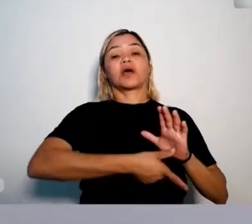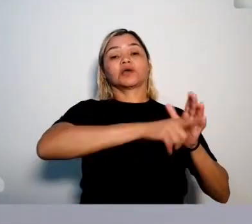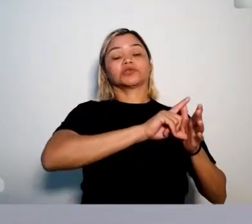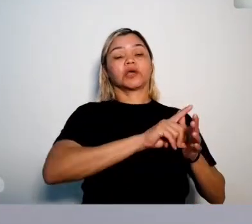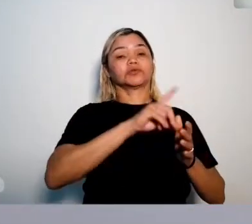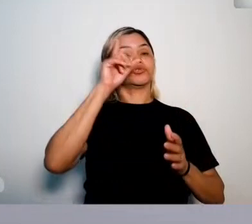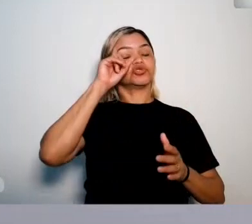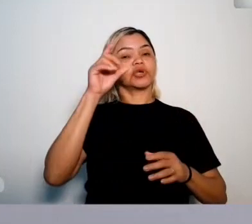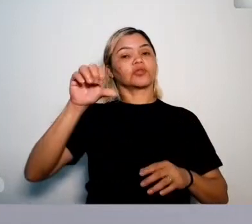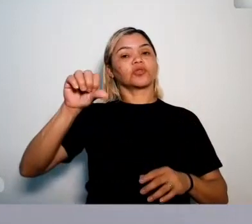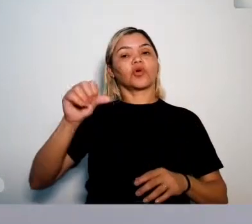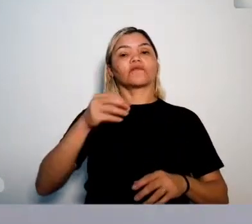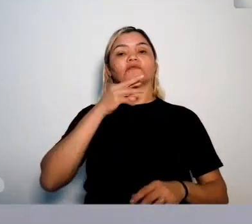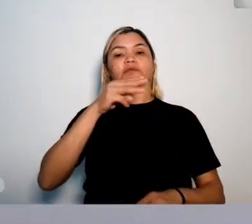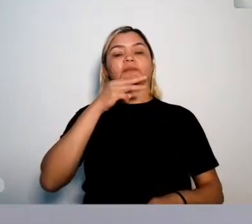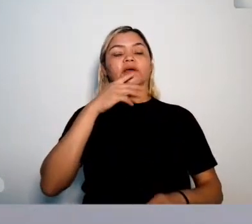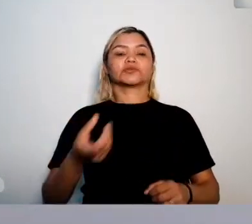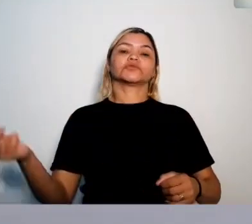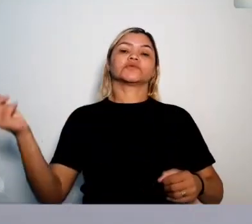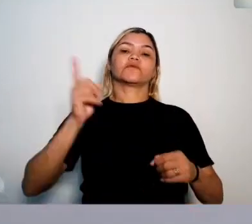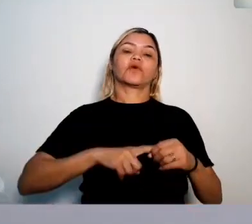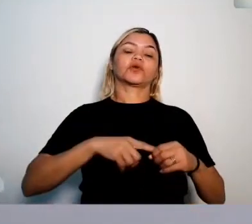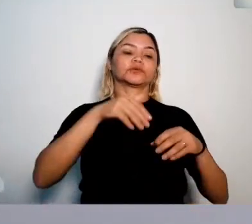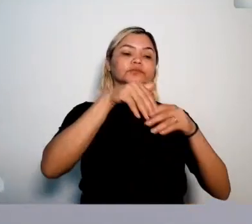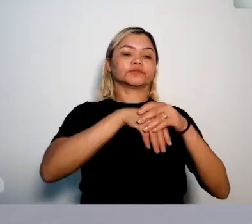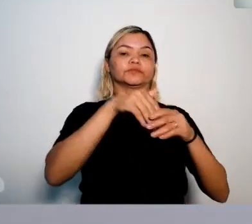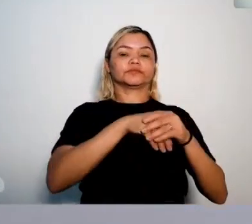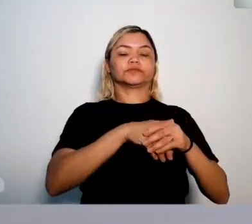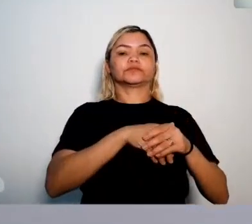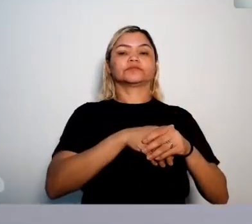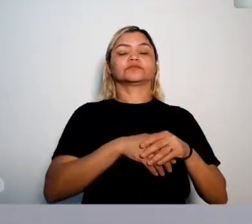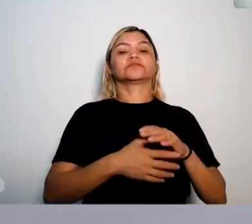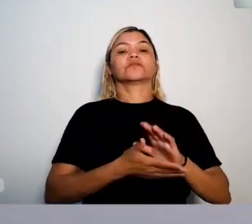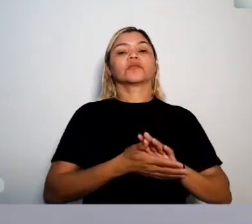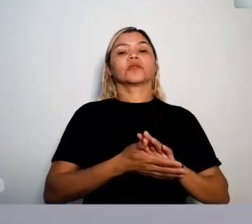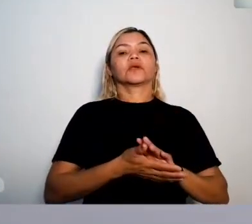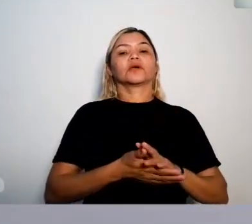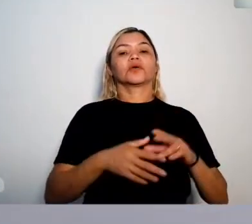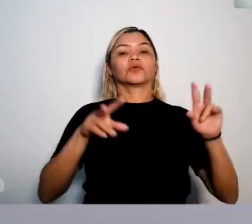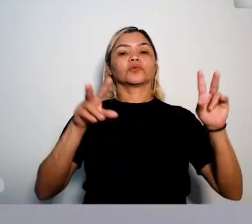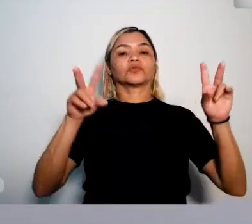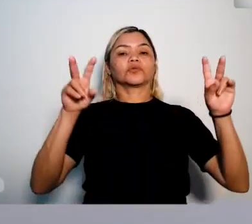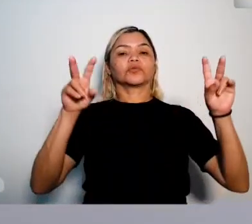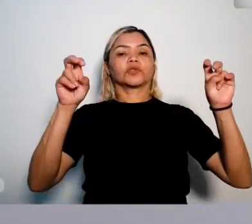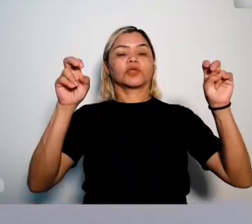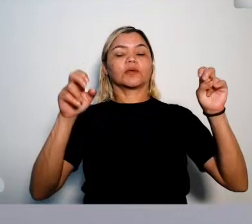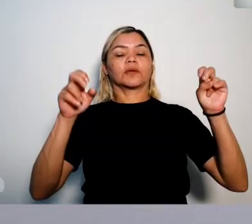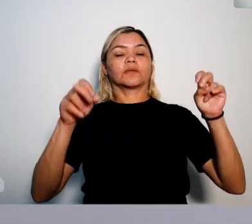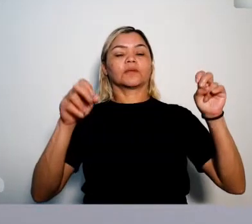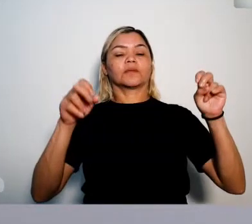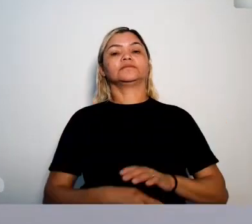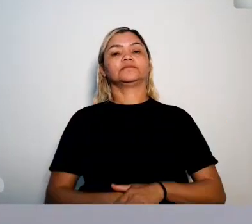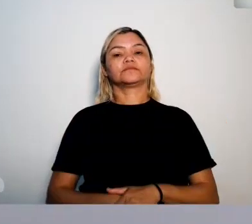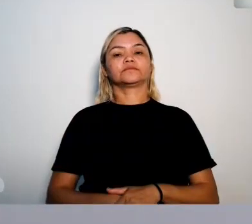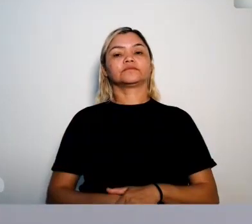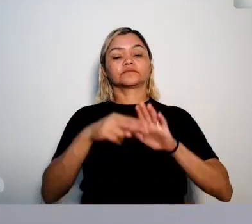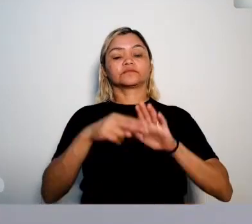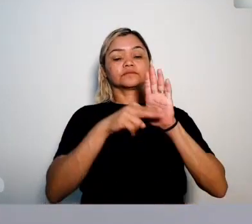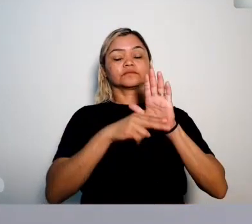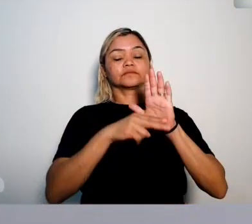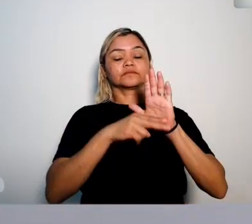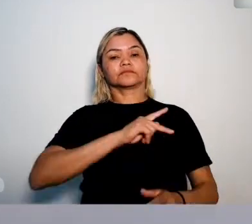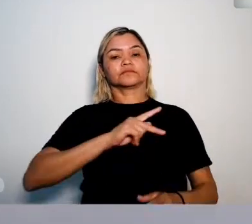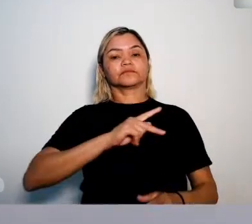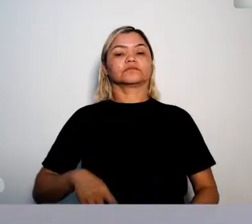de março a matéria em questão. Questão de ordem, senhor presidente. Tem a palavra pela ordem, vereadora Alessandra Luqueta. Se